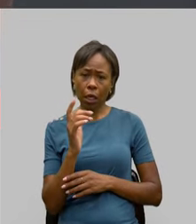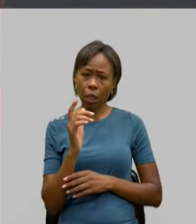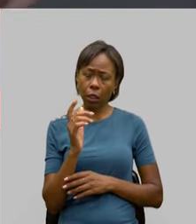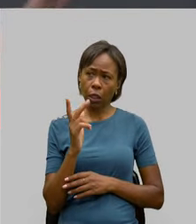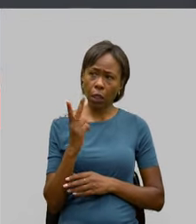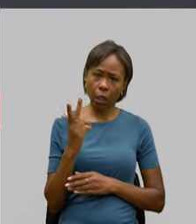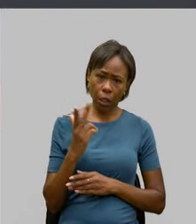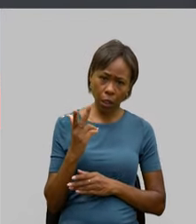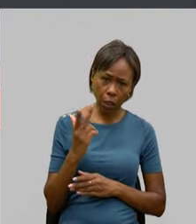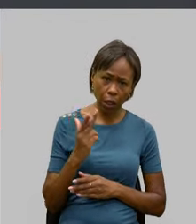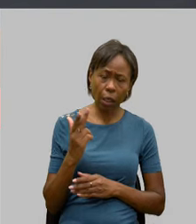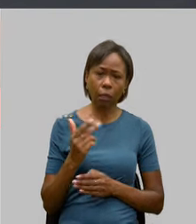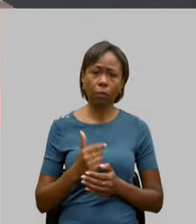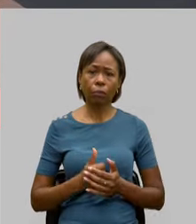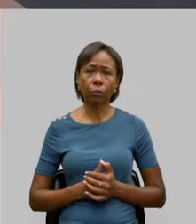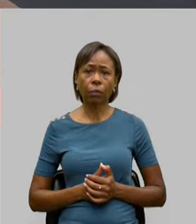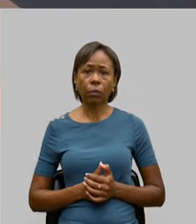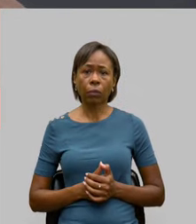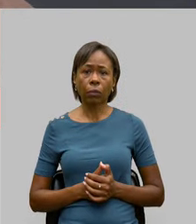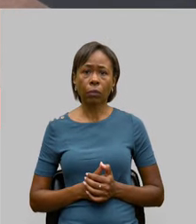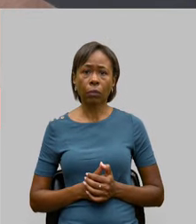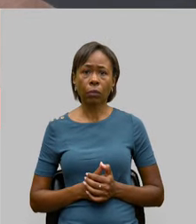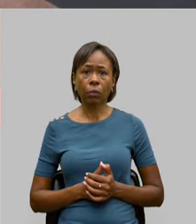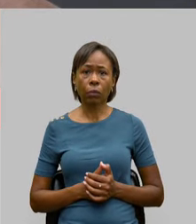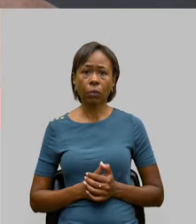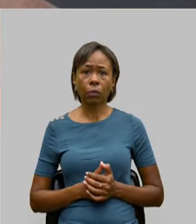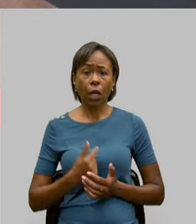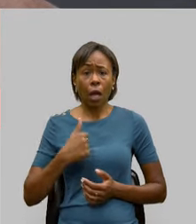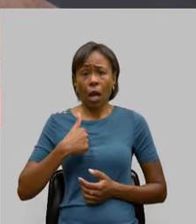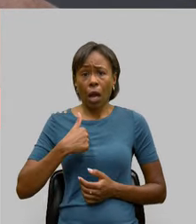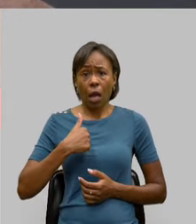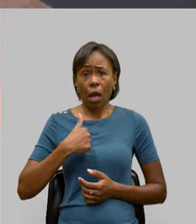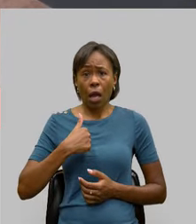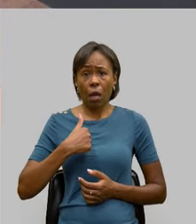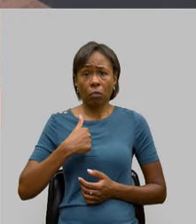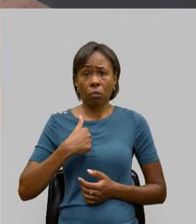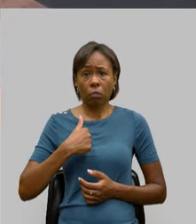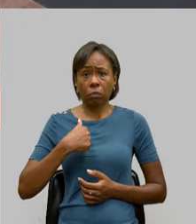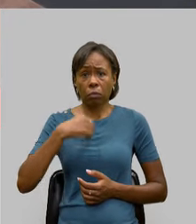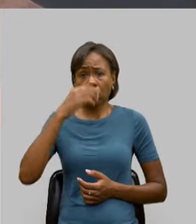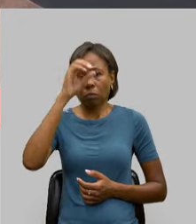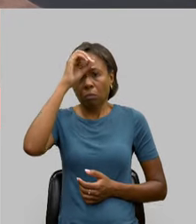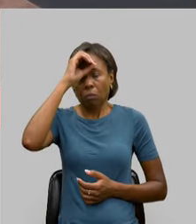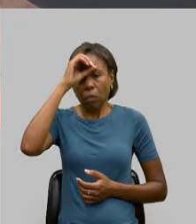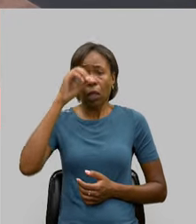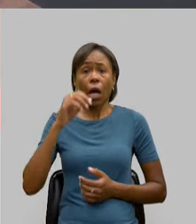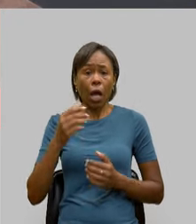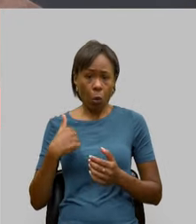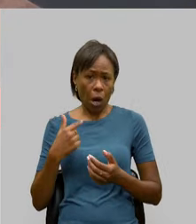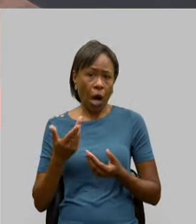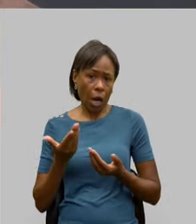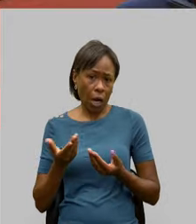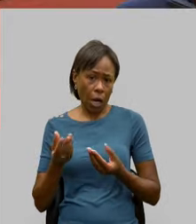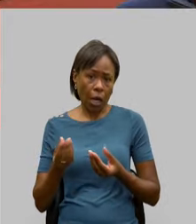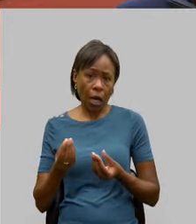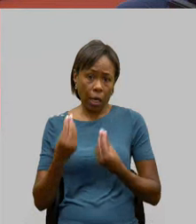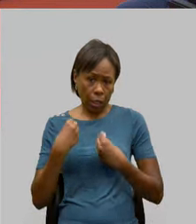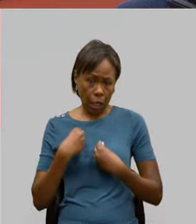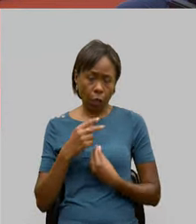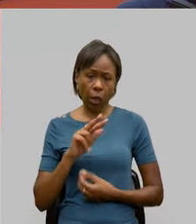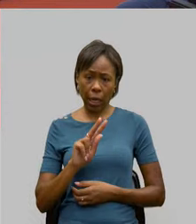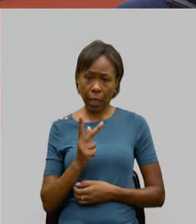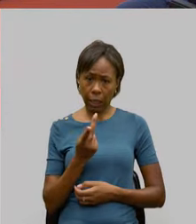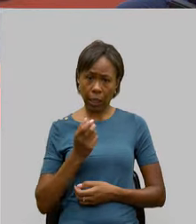pequeno Foi um moleque lá eu ingenuamente chamei a polícia porque quando eu ganhei o meu HC eles me falaram ó quando precisar de